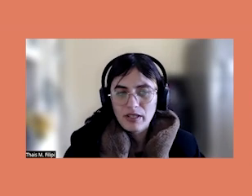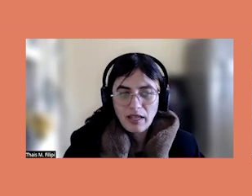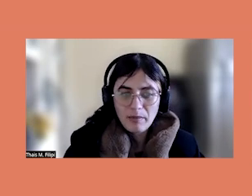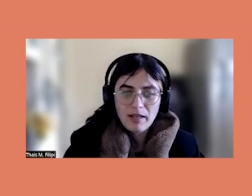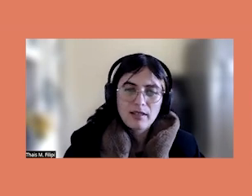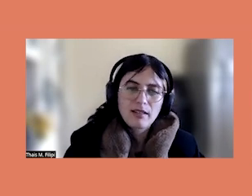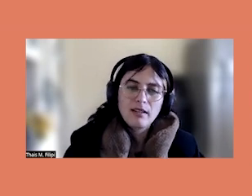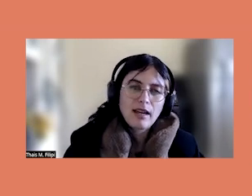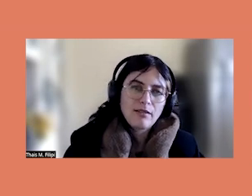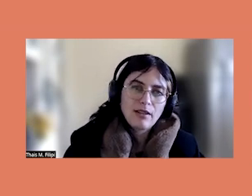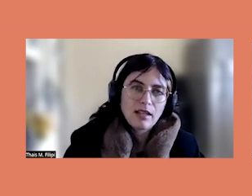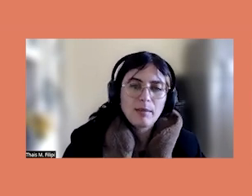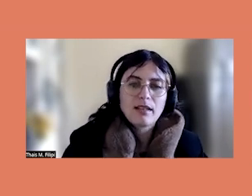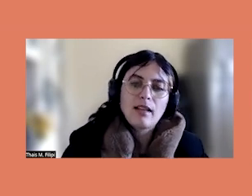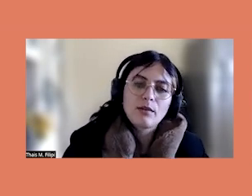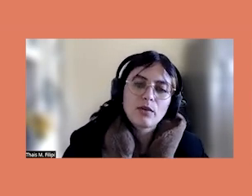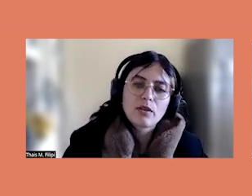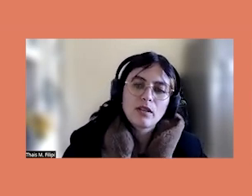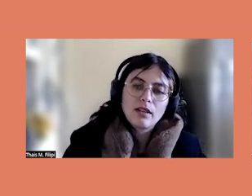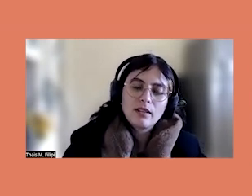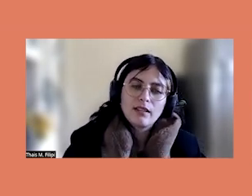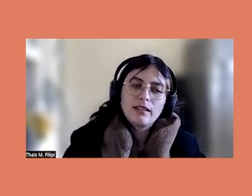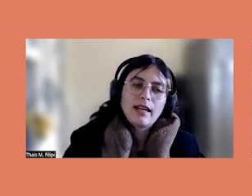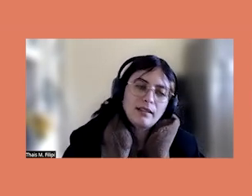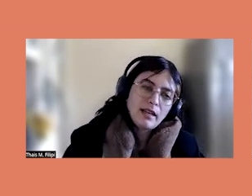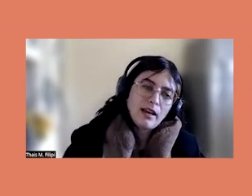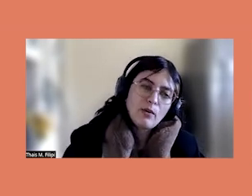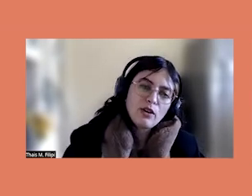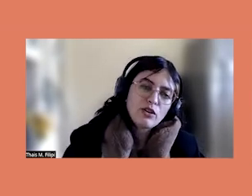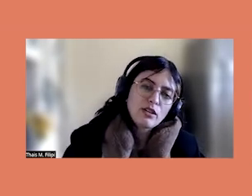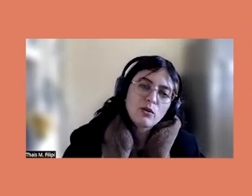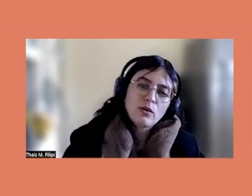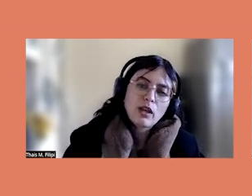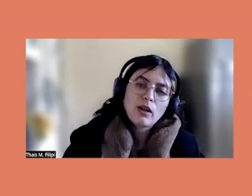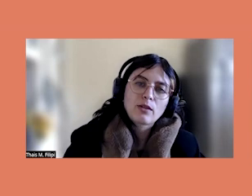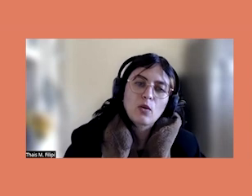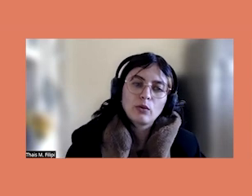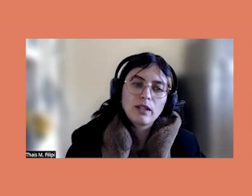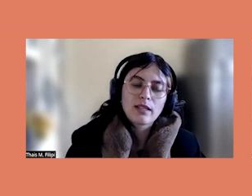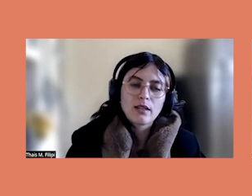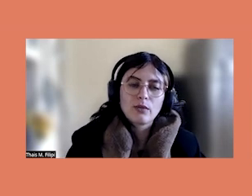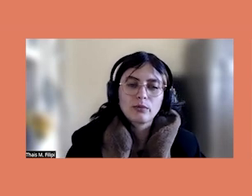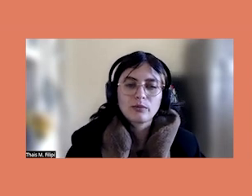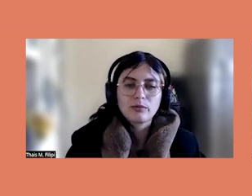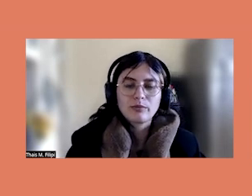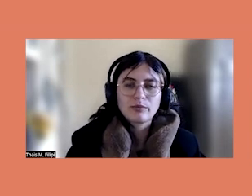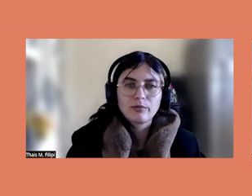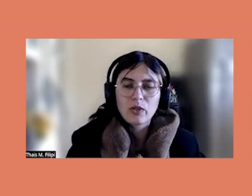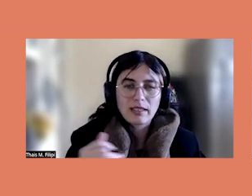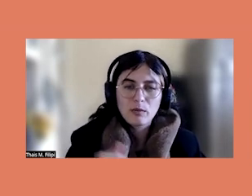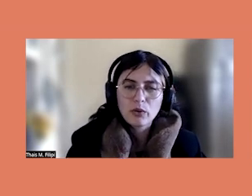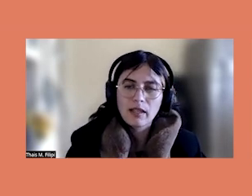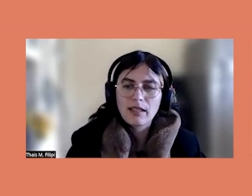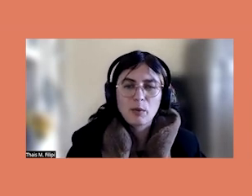arquivo simples e leve que armazena dados. E aí cada linha é um registro e as colunas são